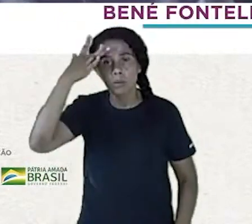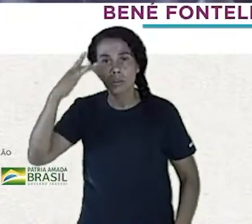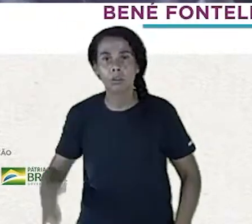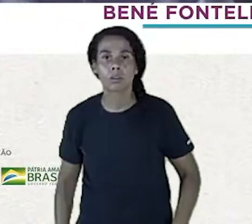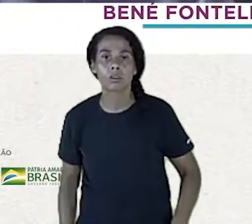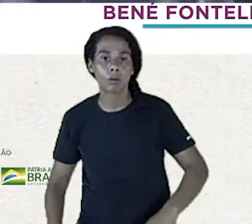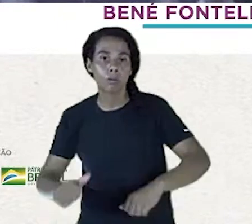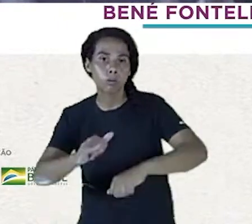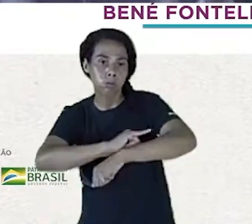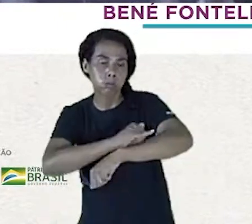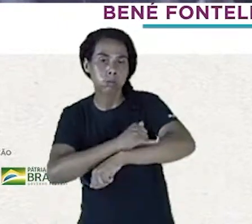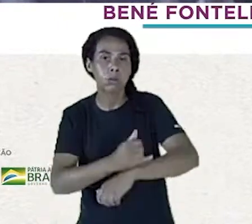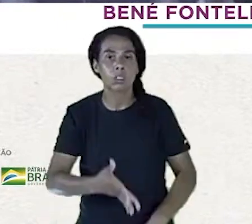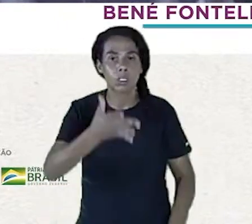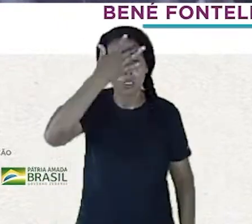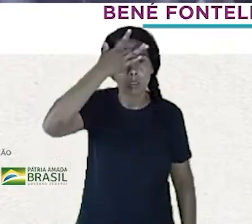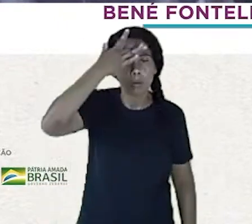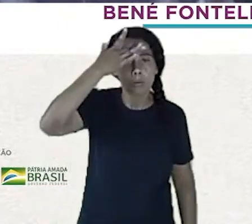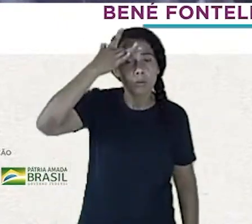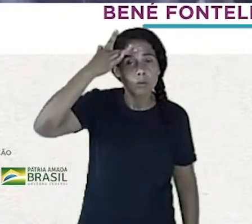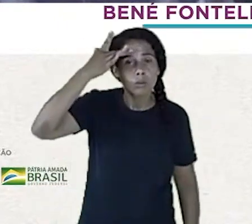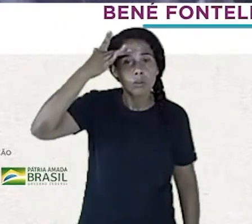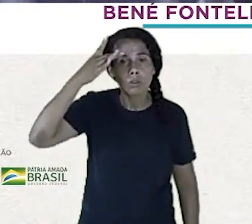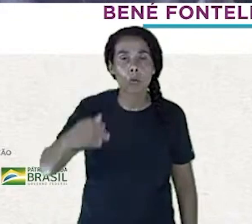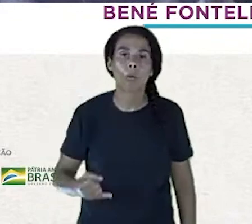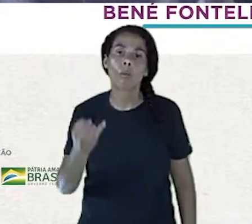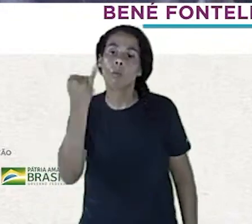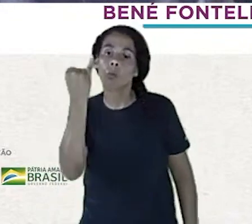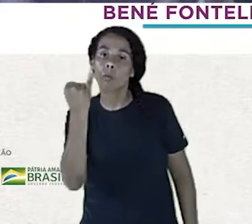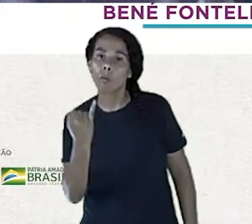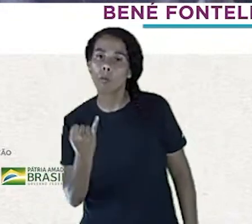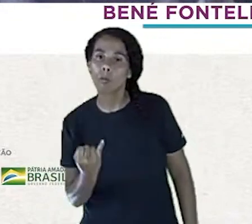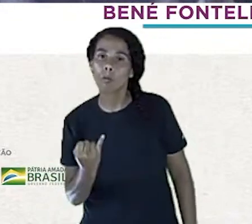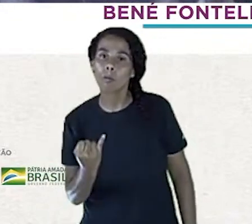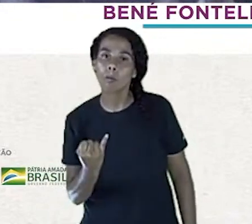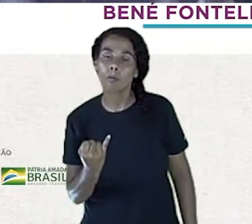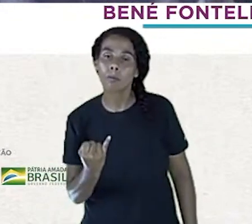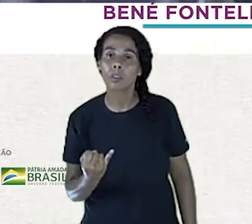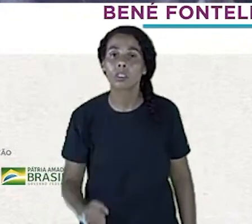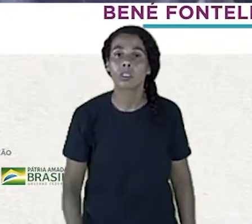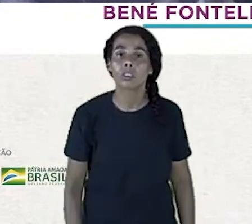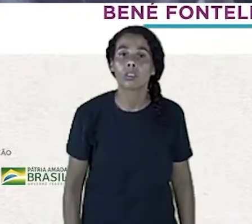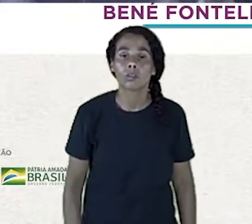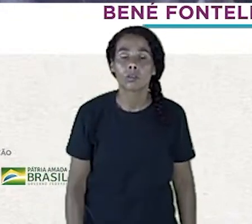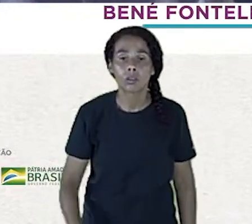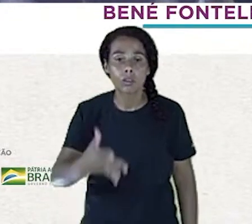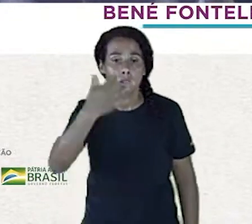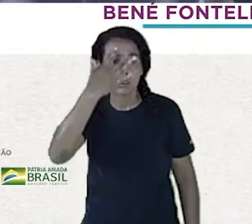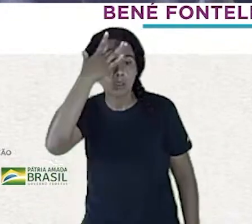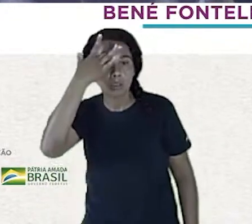um verme pelo chão, ou voar altaneiro sobre